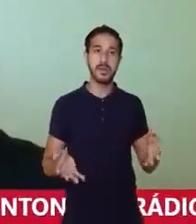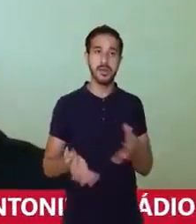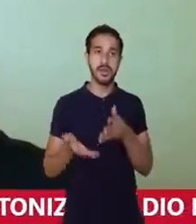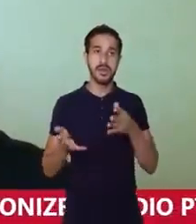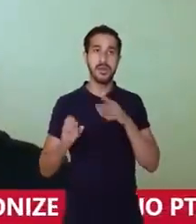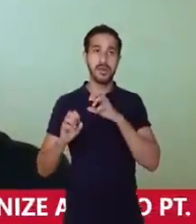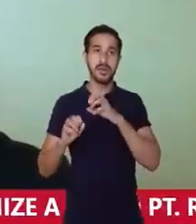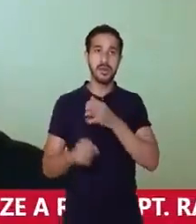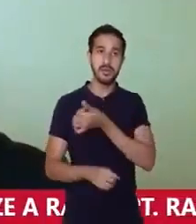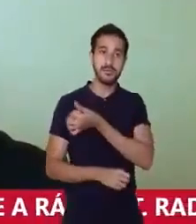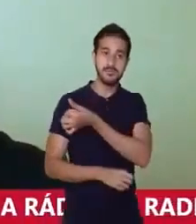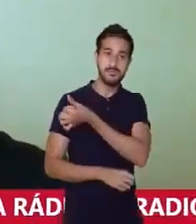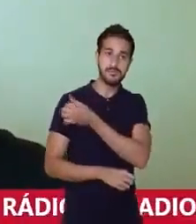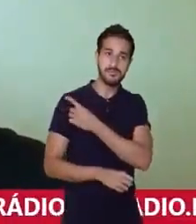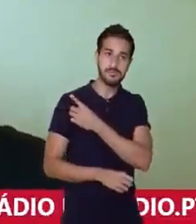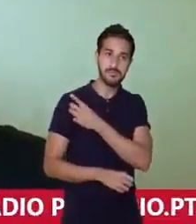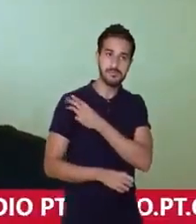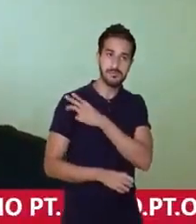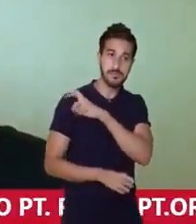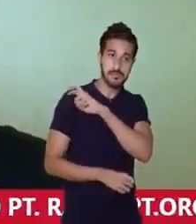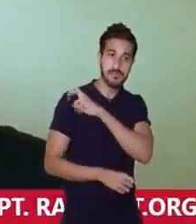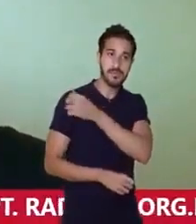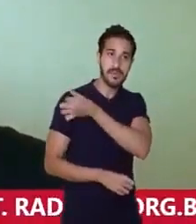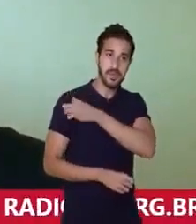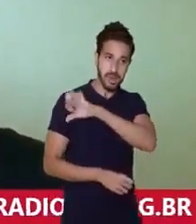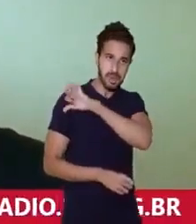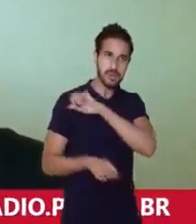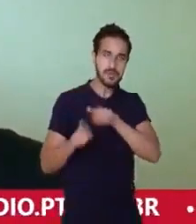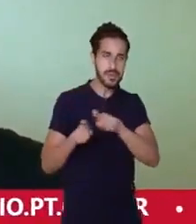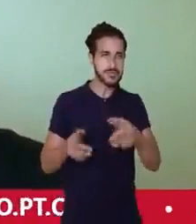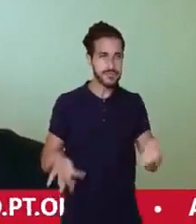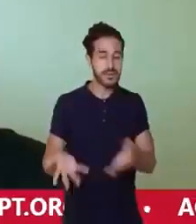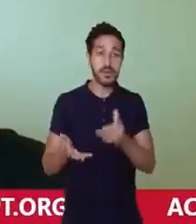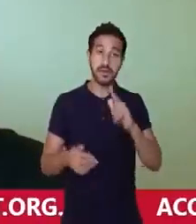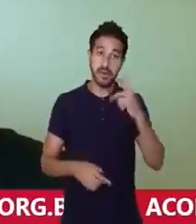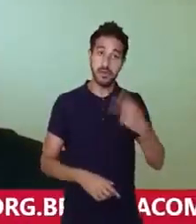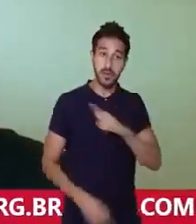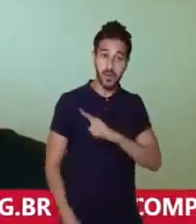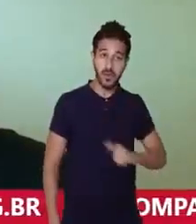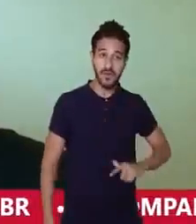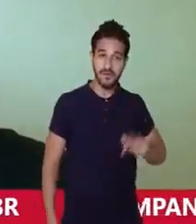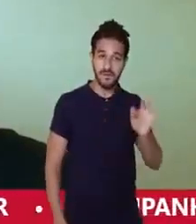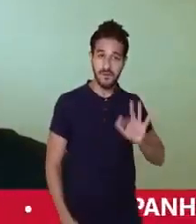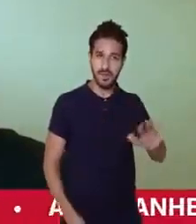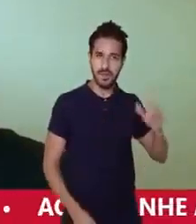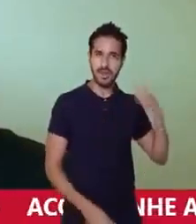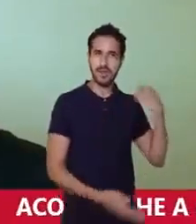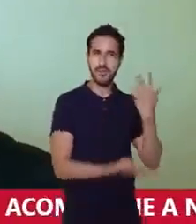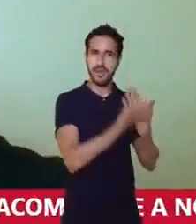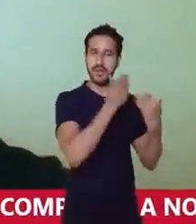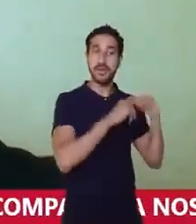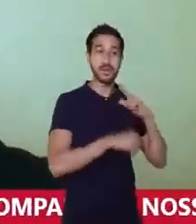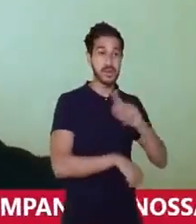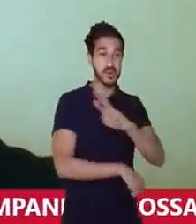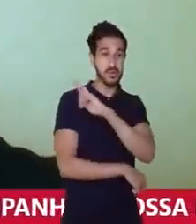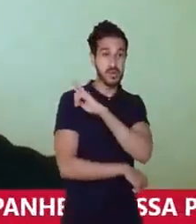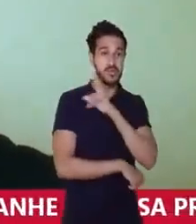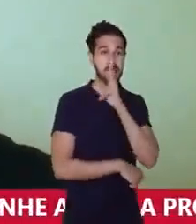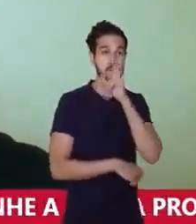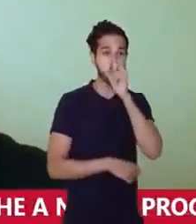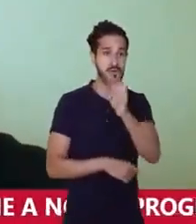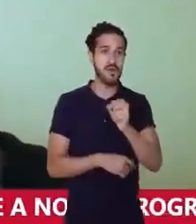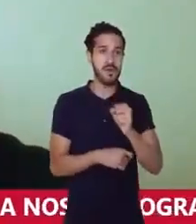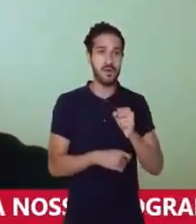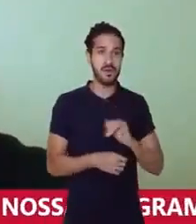ensino fundamental, né? No caso do governo federal, nós tínhamos uma responsabilidade muito